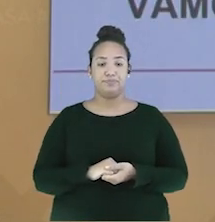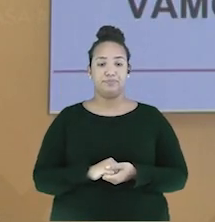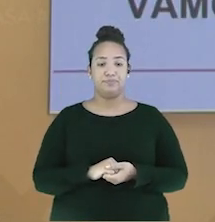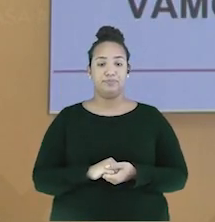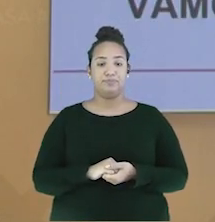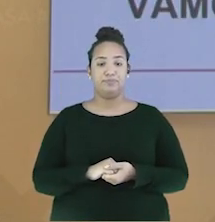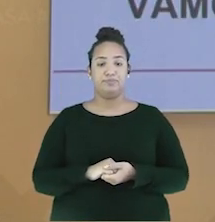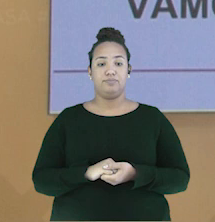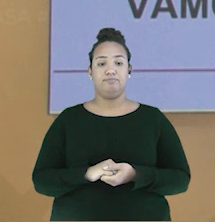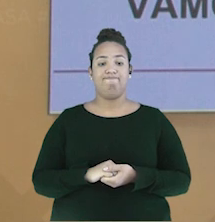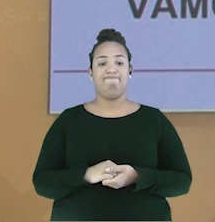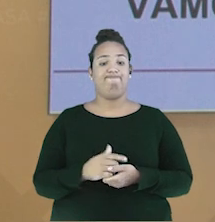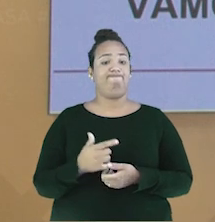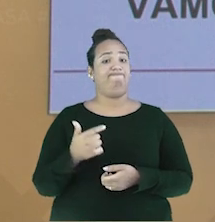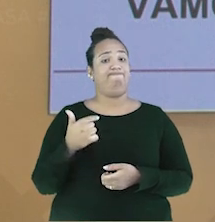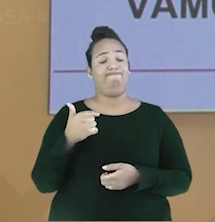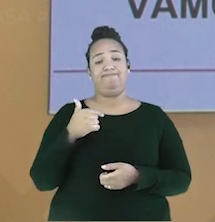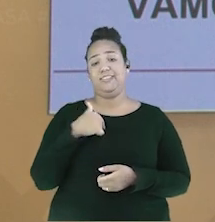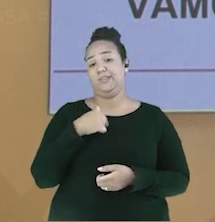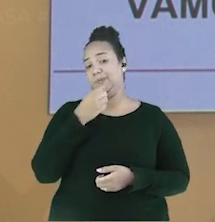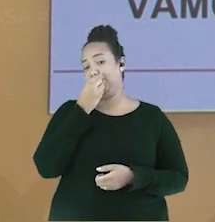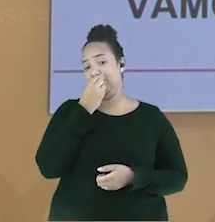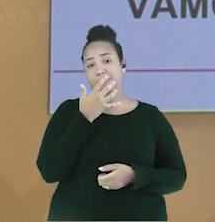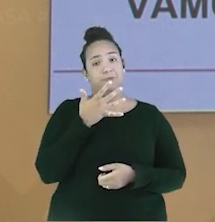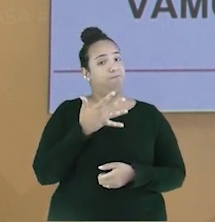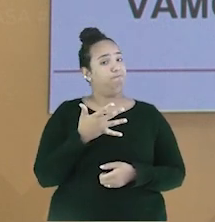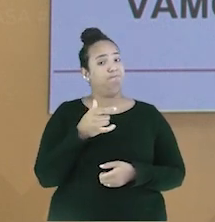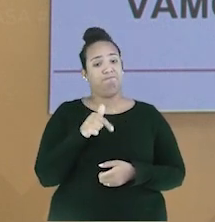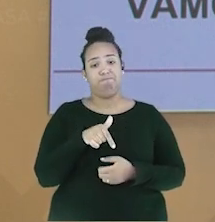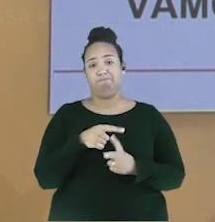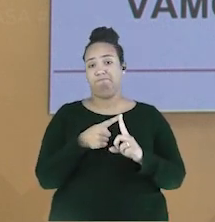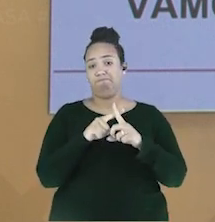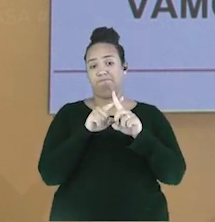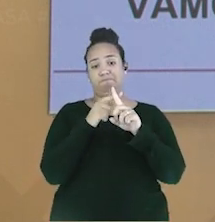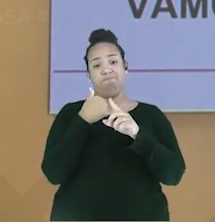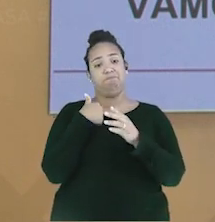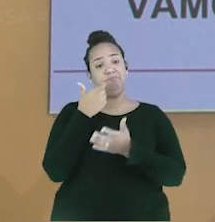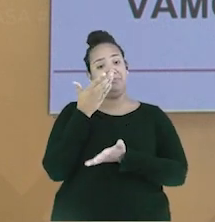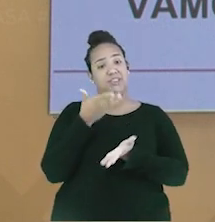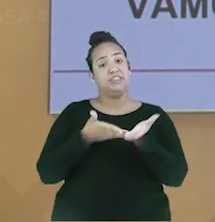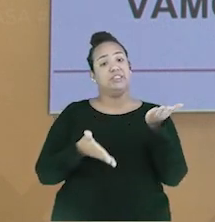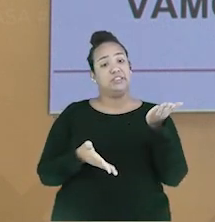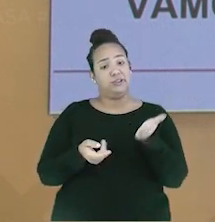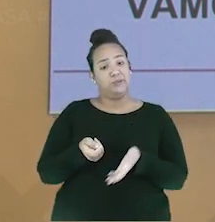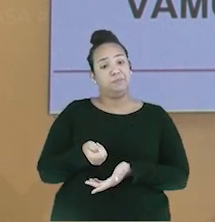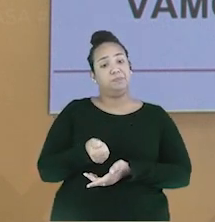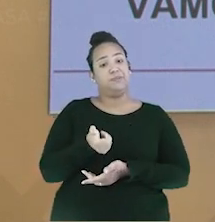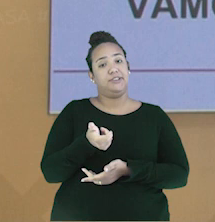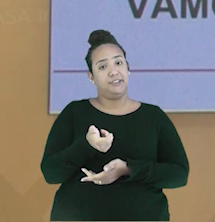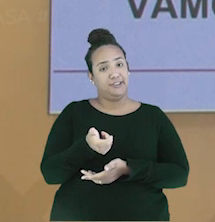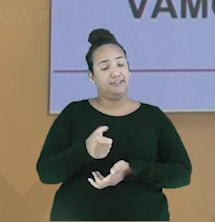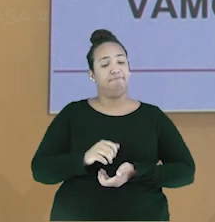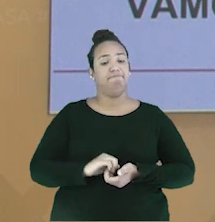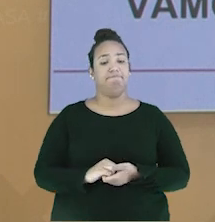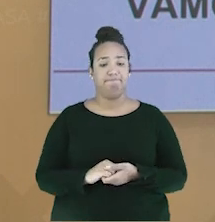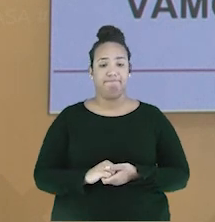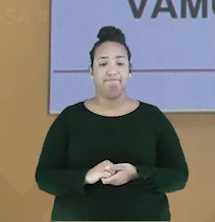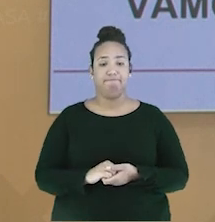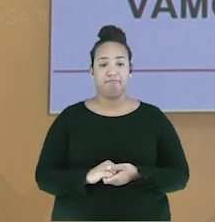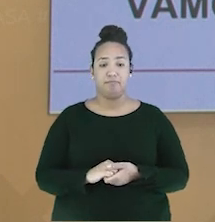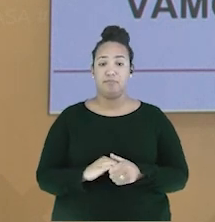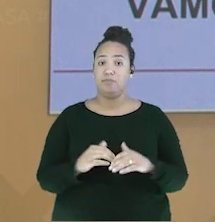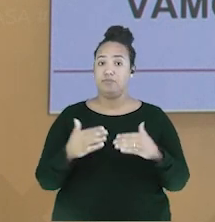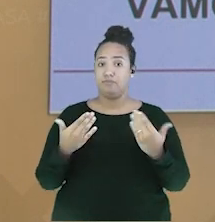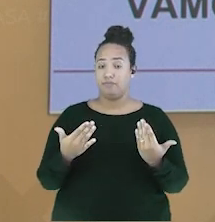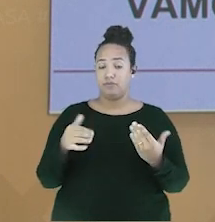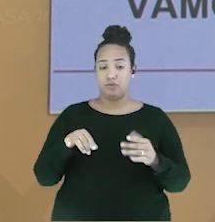Como eu não fui muito bem na competição, acabei perdendo algumas bolinhas de gude para você. Na